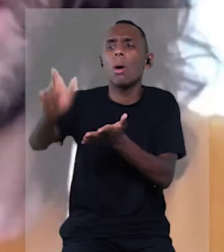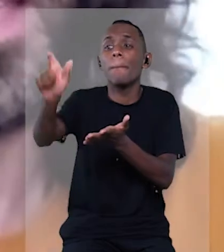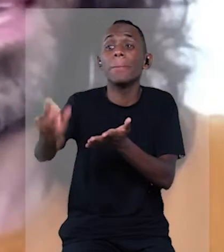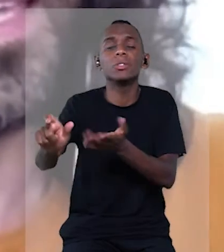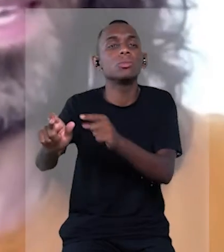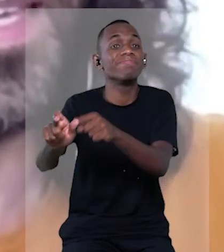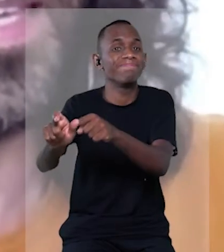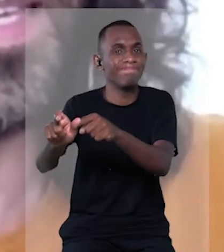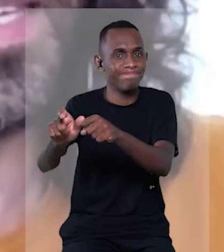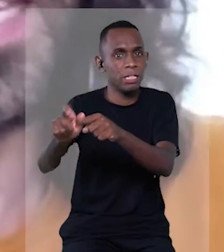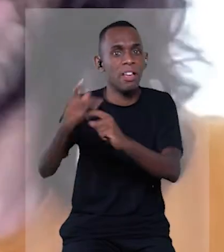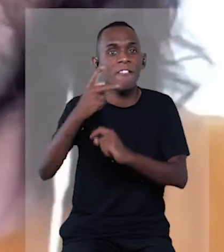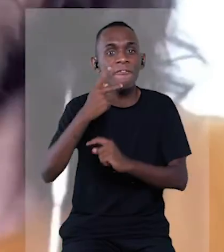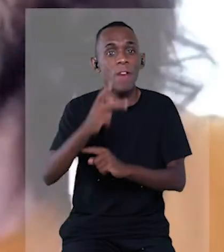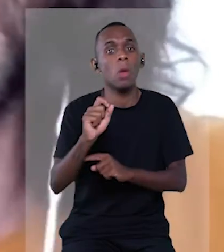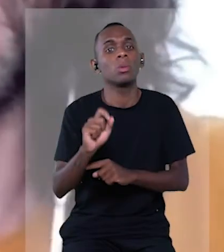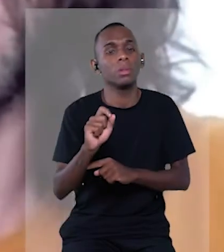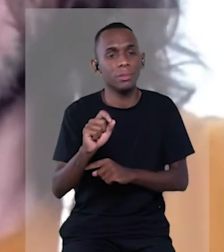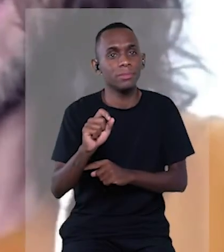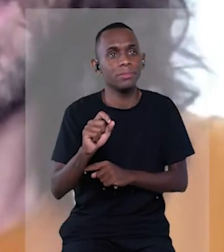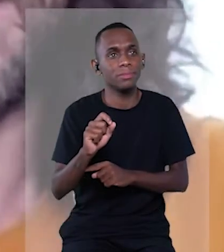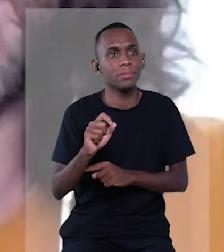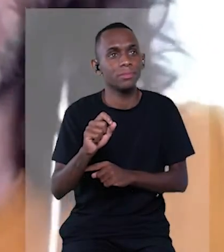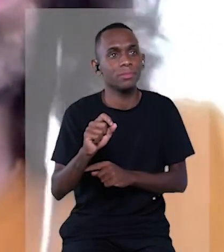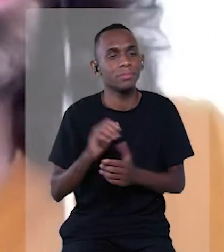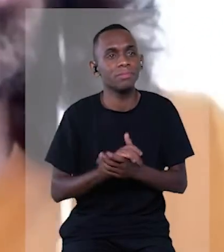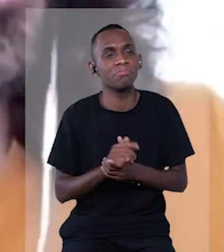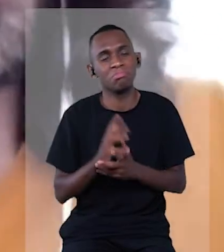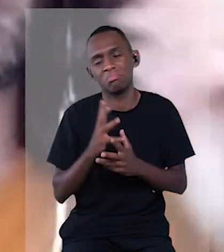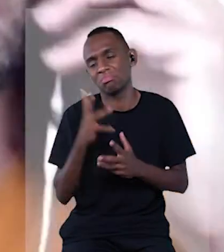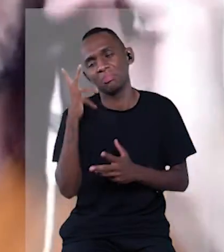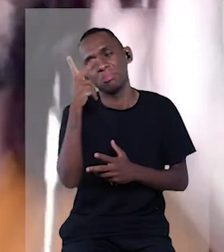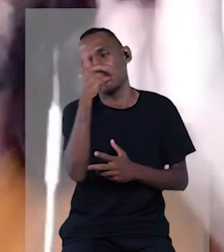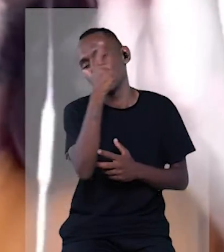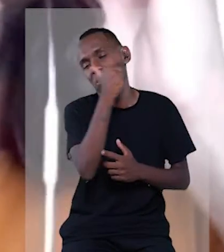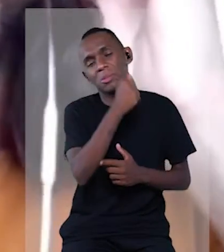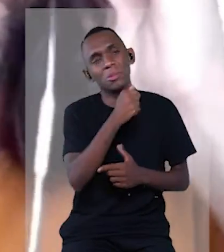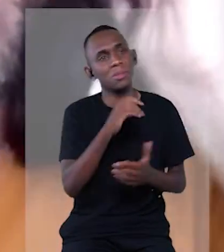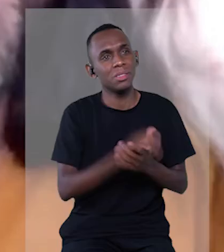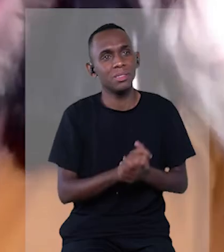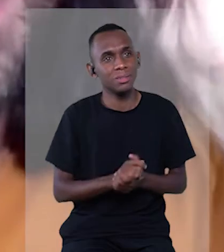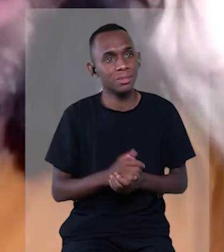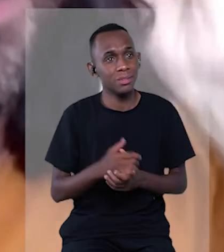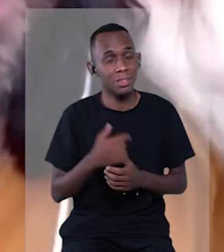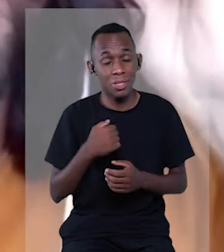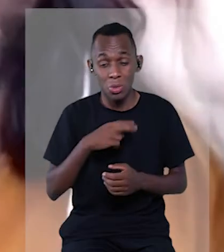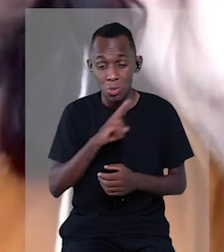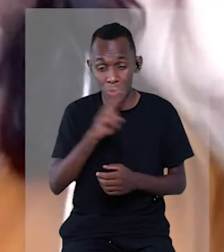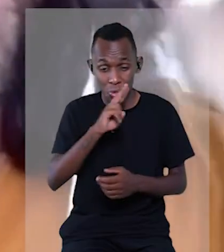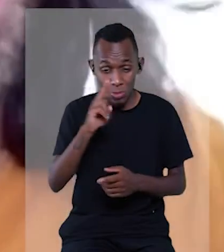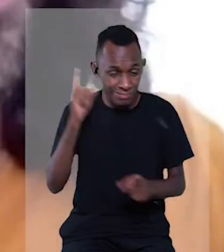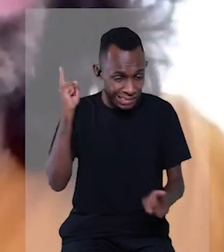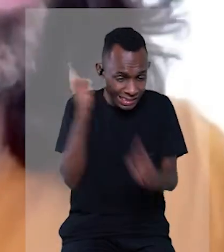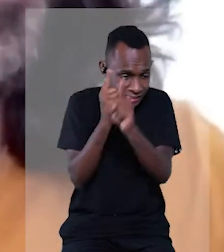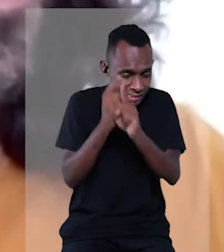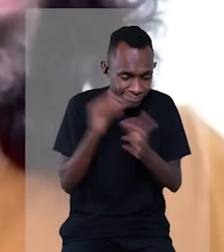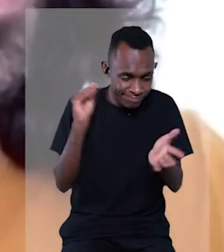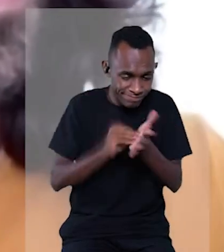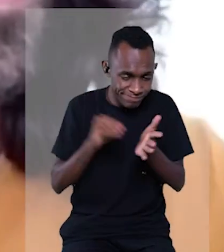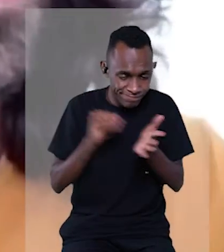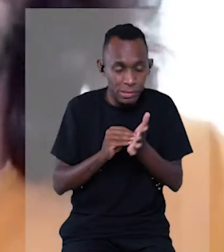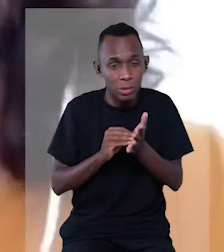pessoa. E ela vai e fala... muito lindo esse texto. Eu não consigo achar o nome dele